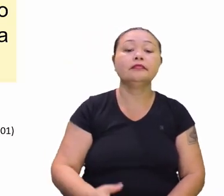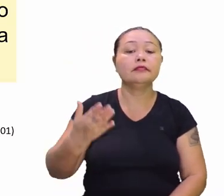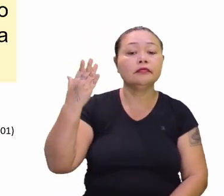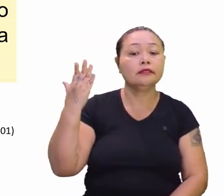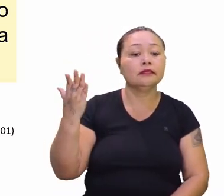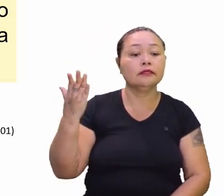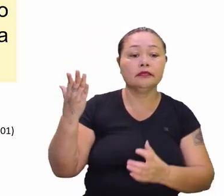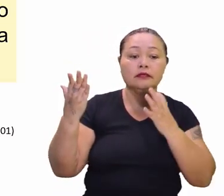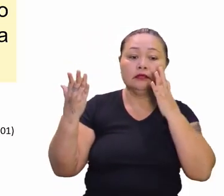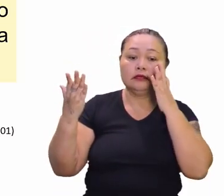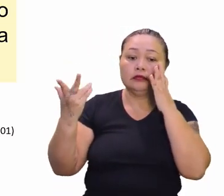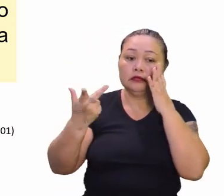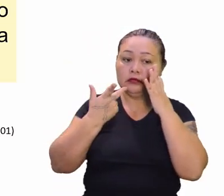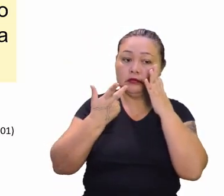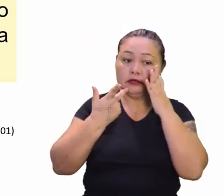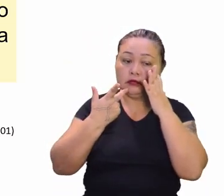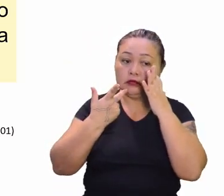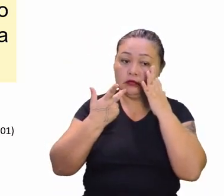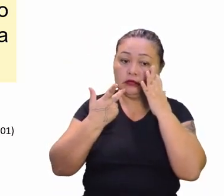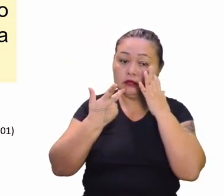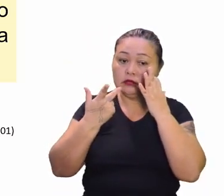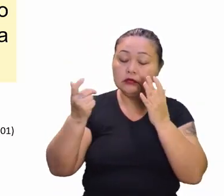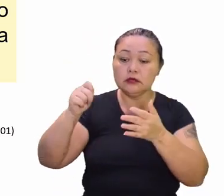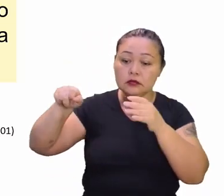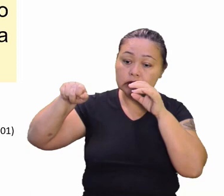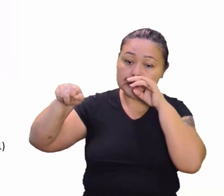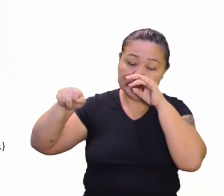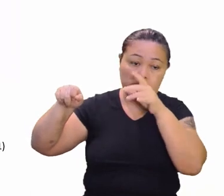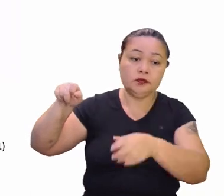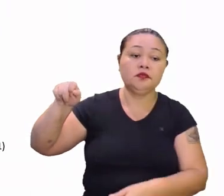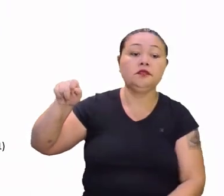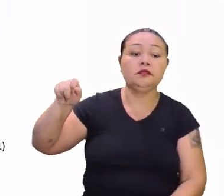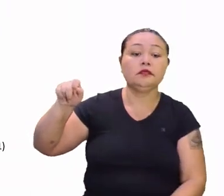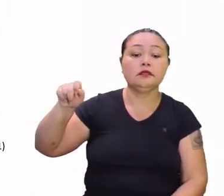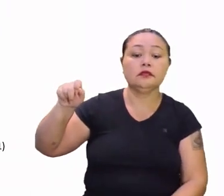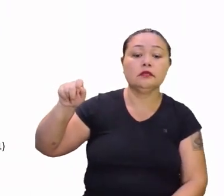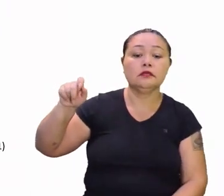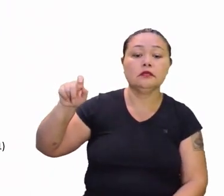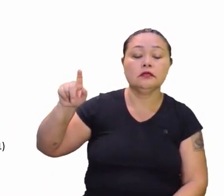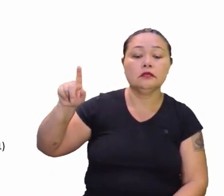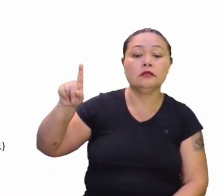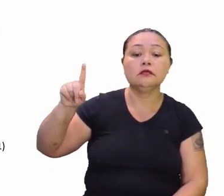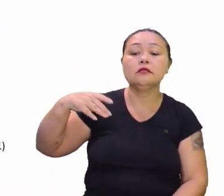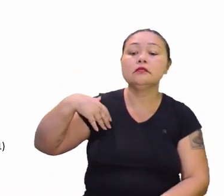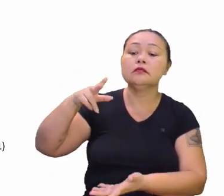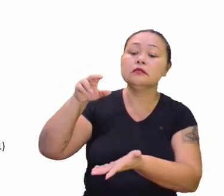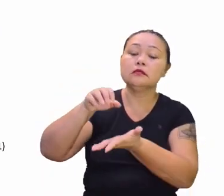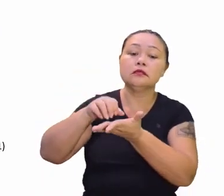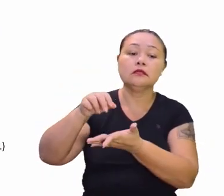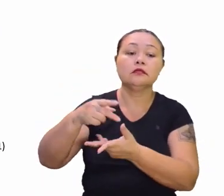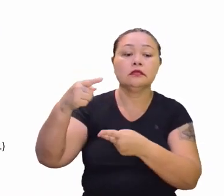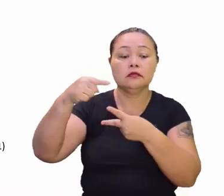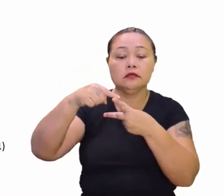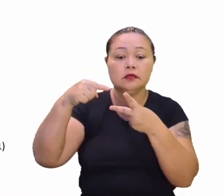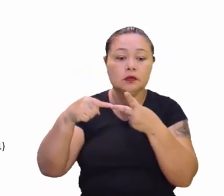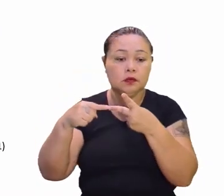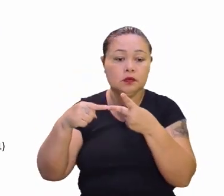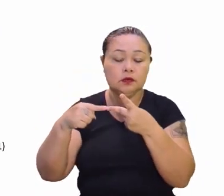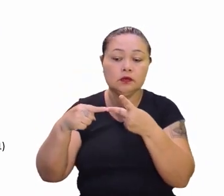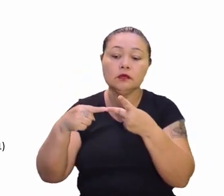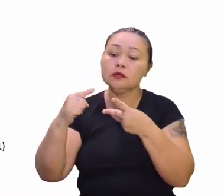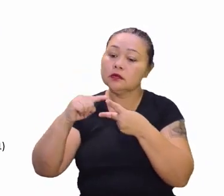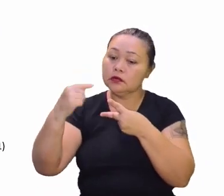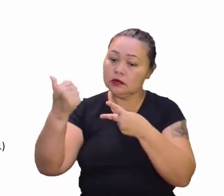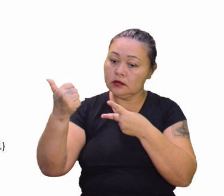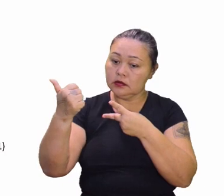E aí, ó, falamos, né? O Rogério pediu para que eu anotasse que as unidades de conservação são 2. O primeiro nós